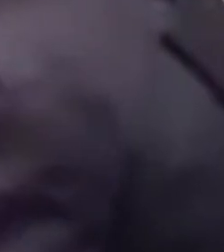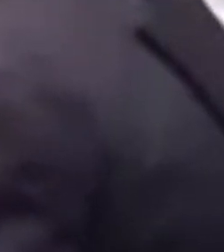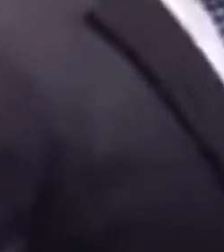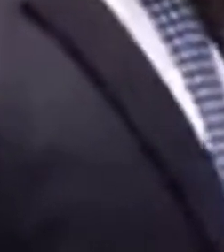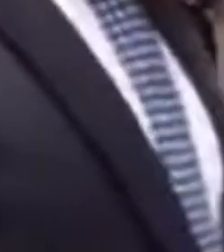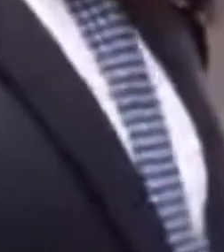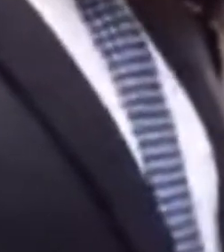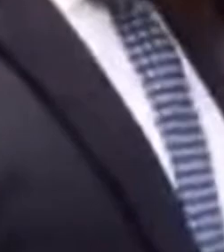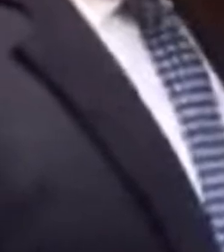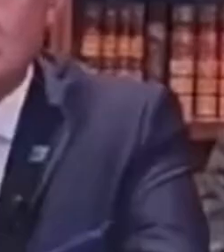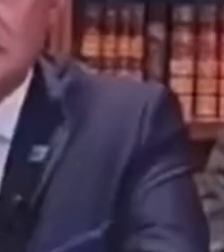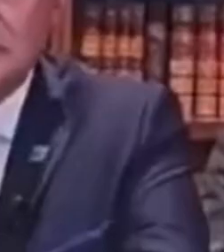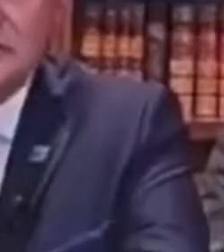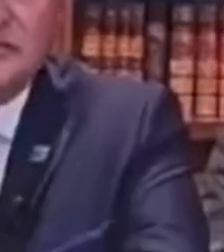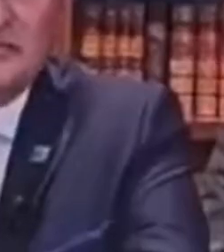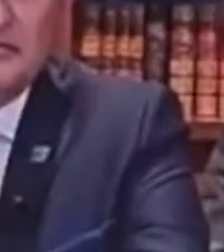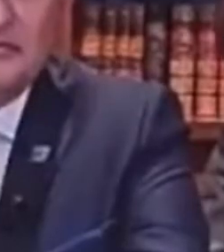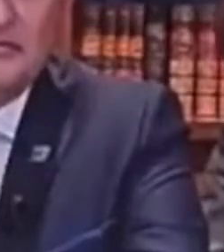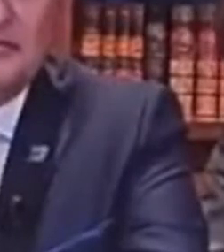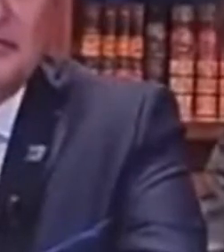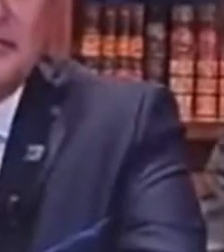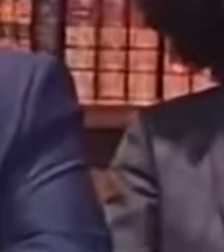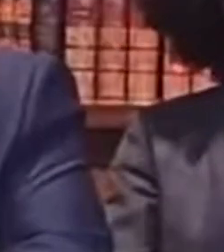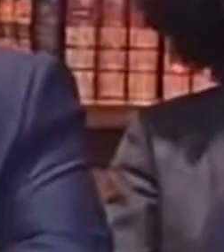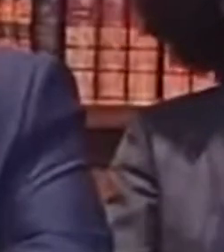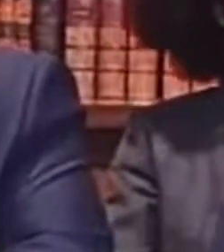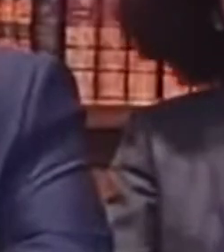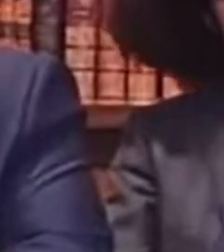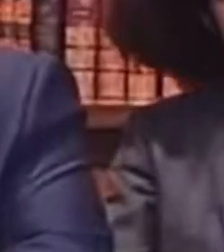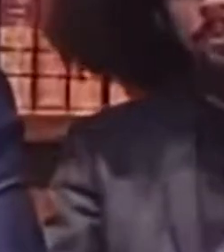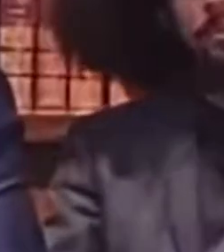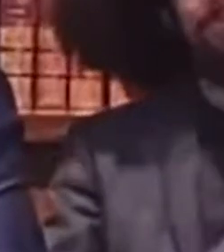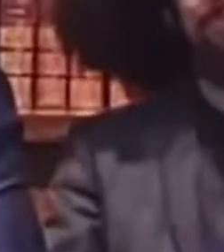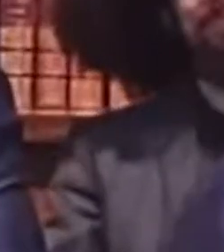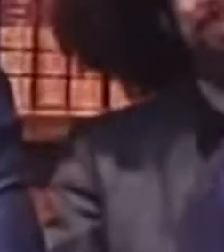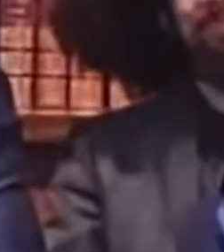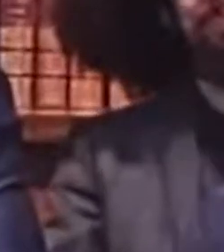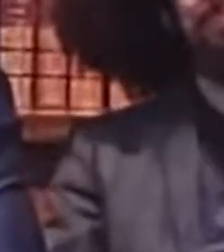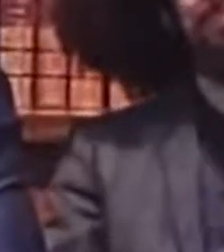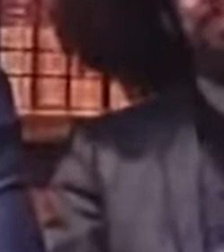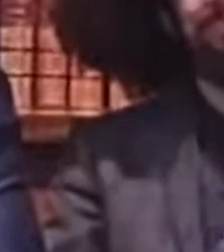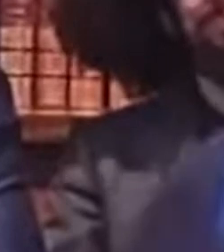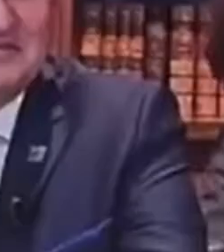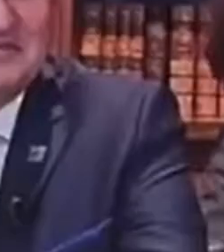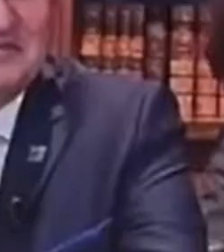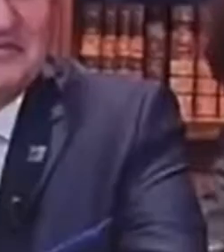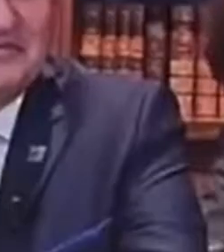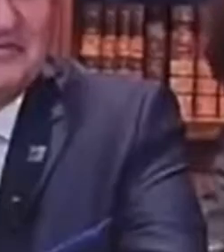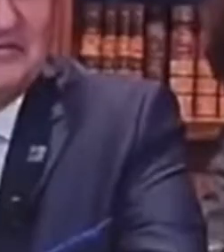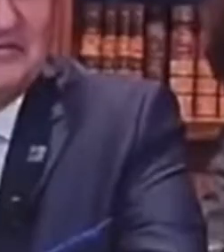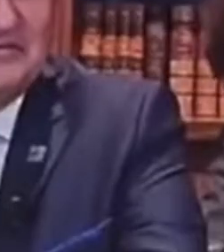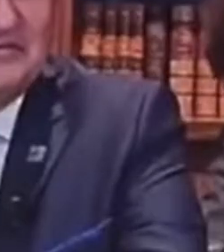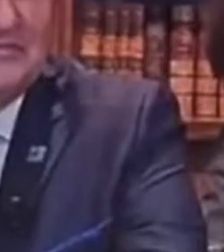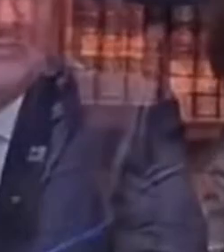homem honesto. Você sabe qual é a minha resposta, pessoal? Caguei. Caguei para a CPI. Não